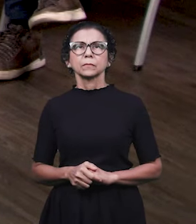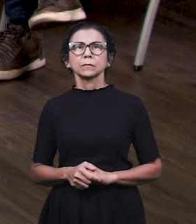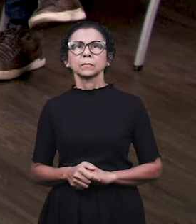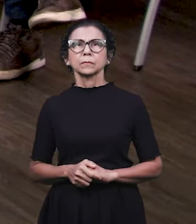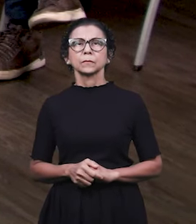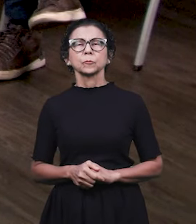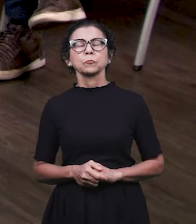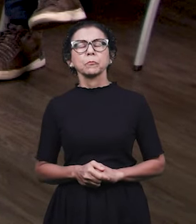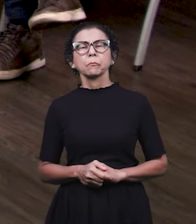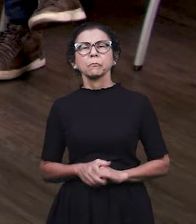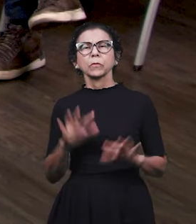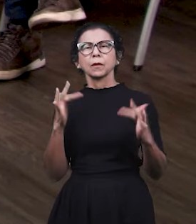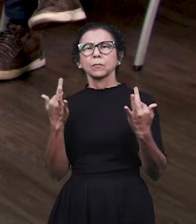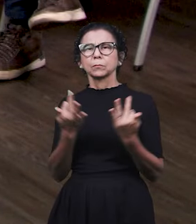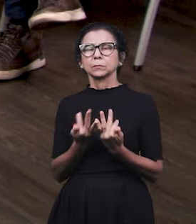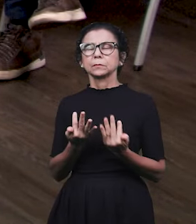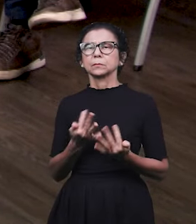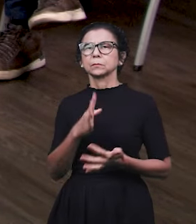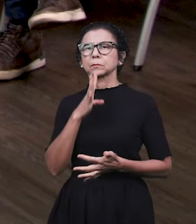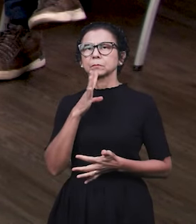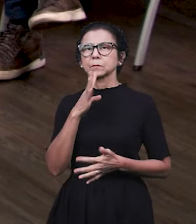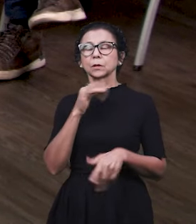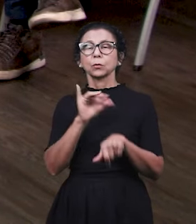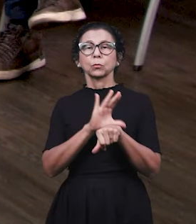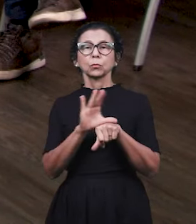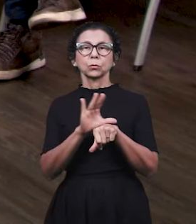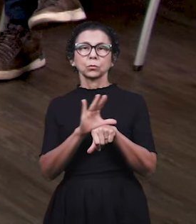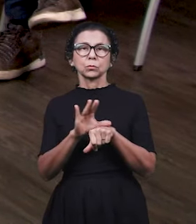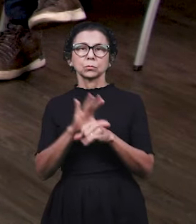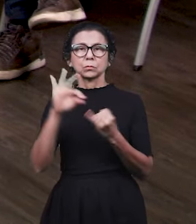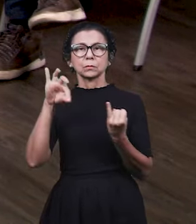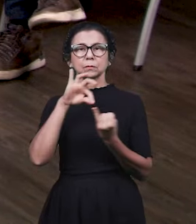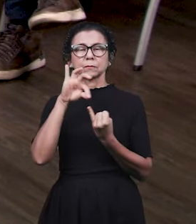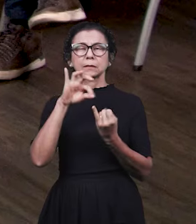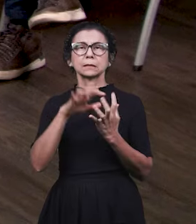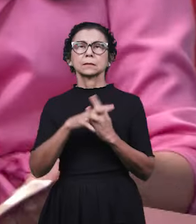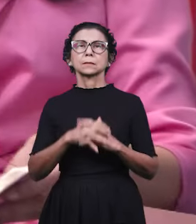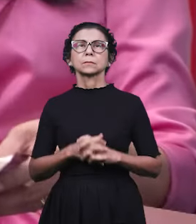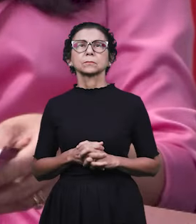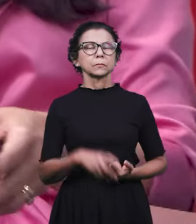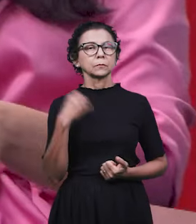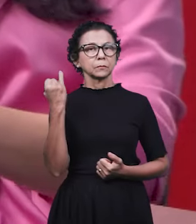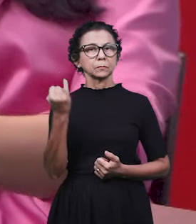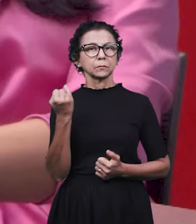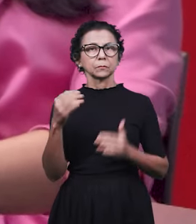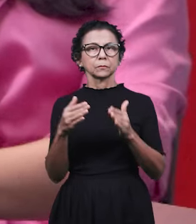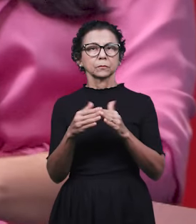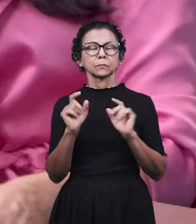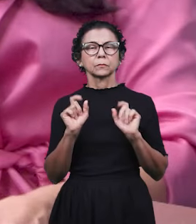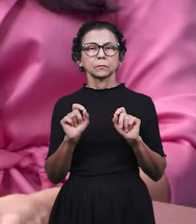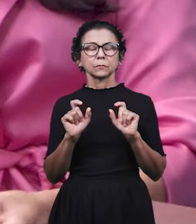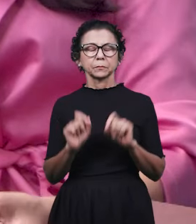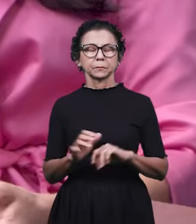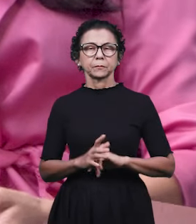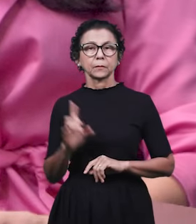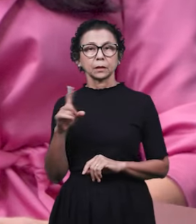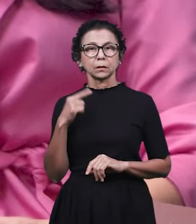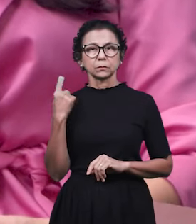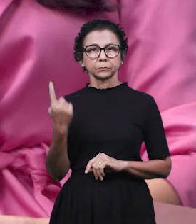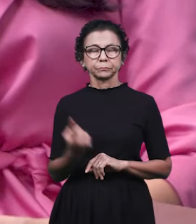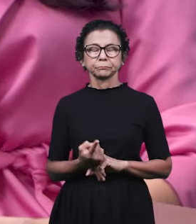um pouco a respeito dos cursos que estão disponíveis no IFES? É importante frisar, Kézia, que nós estamos